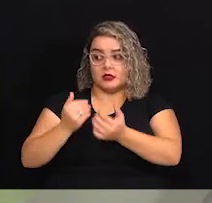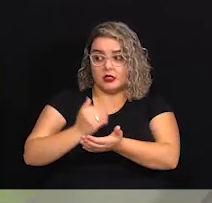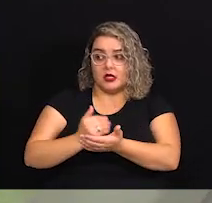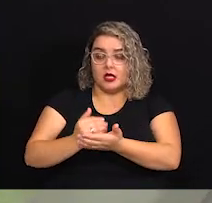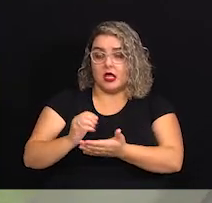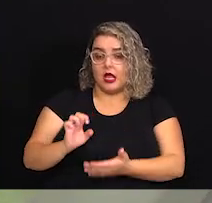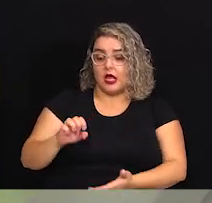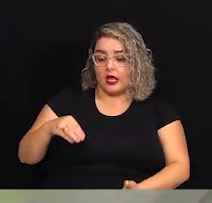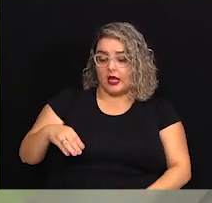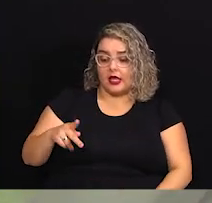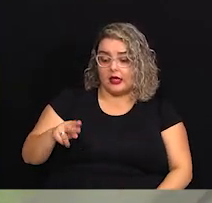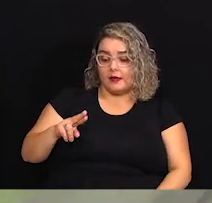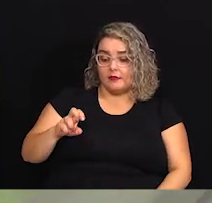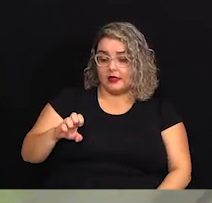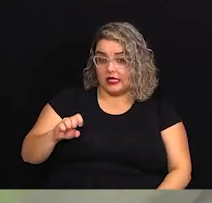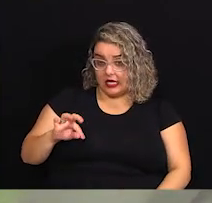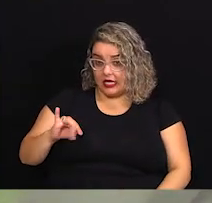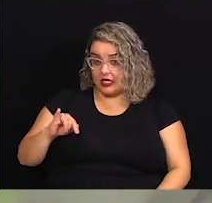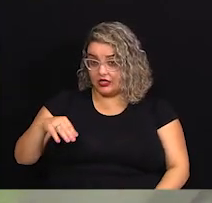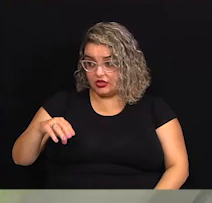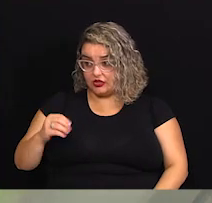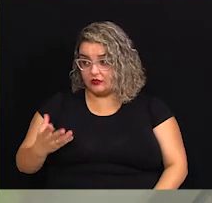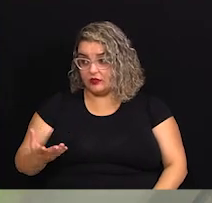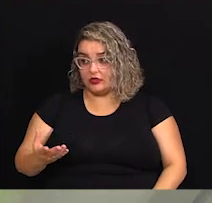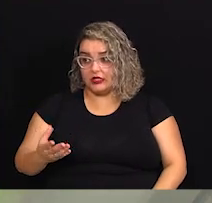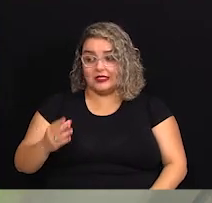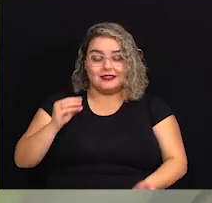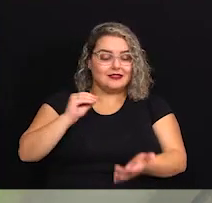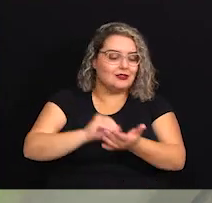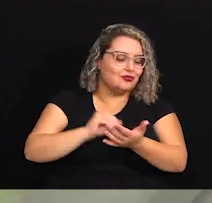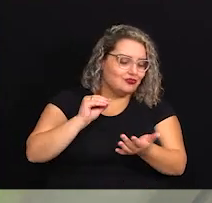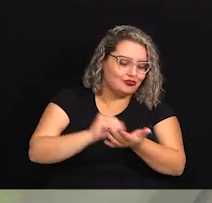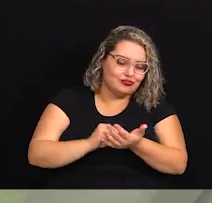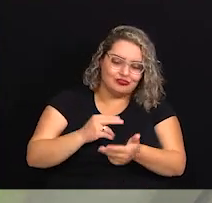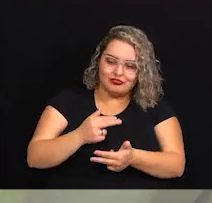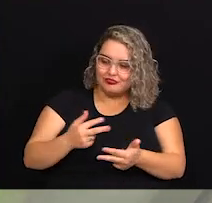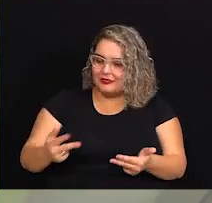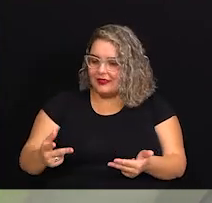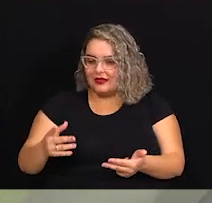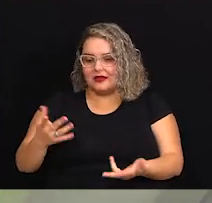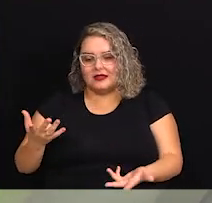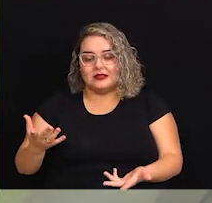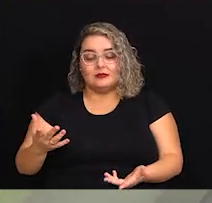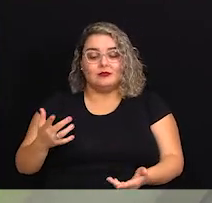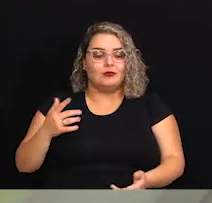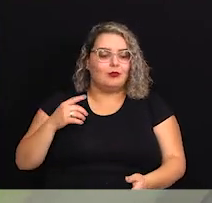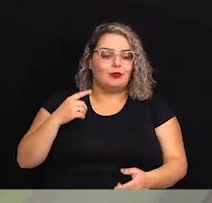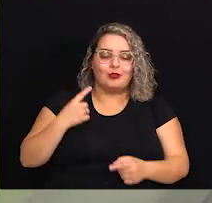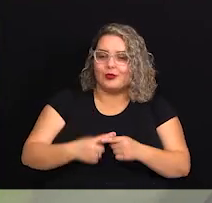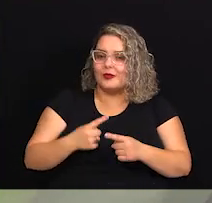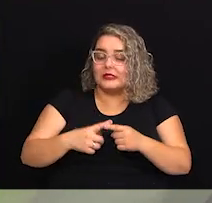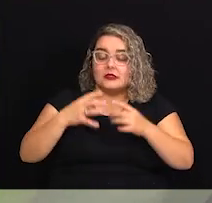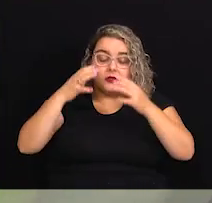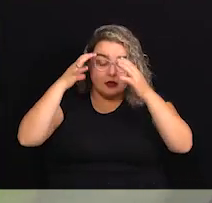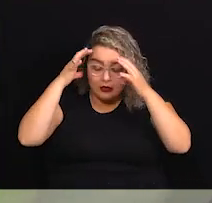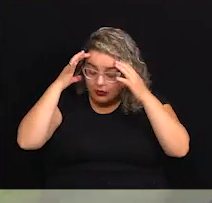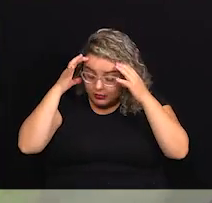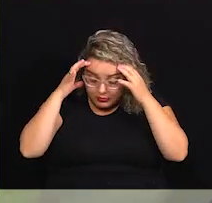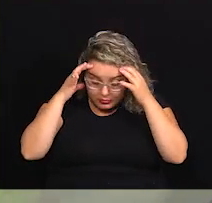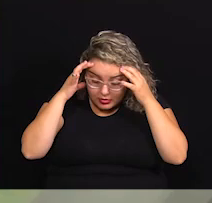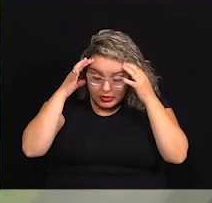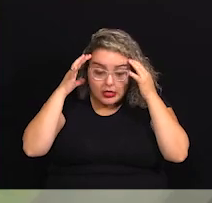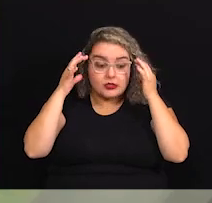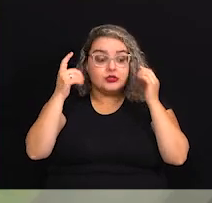empréstimo, geralmente é quando a pessoa está em último caso, às vezes está realmente desesperado por algum